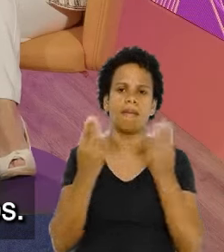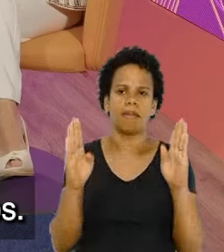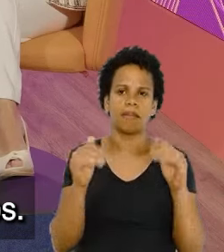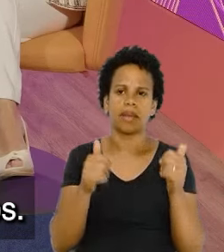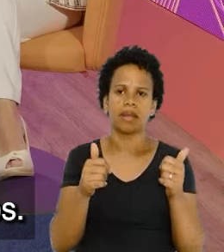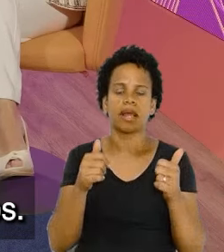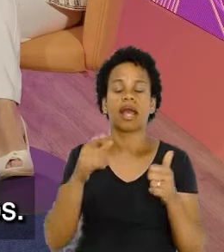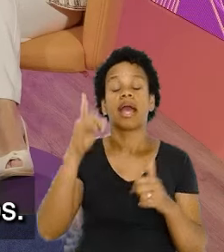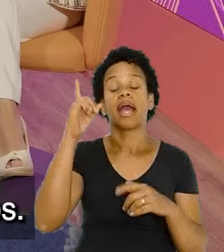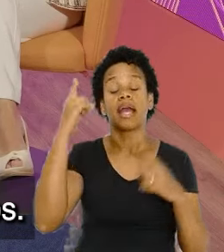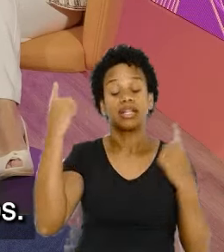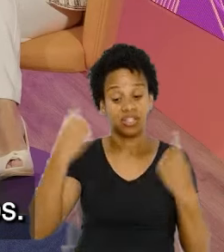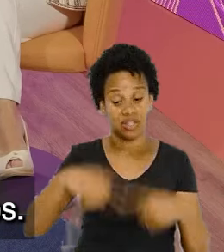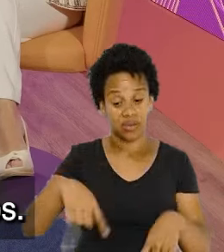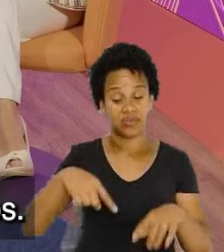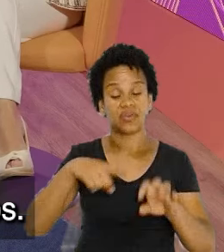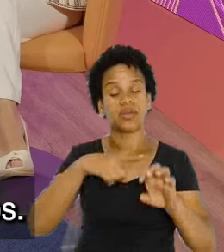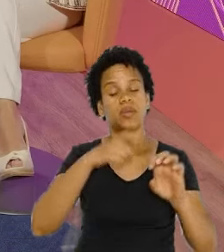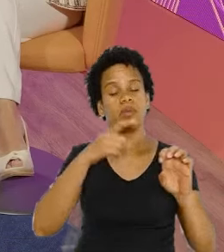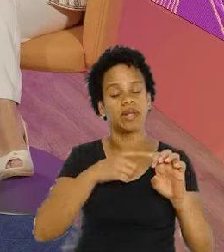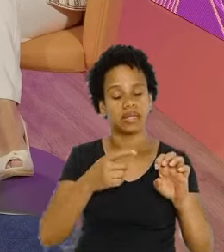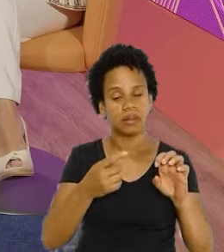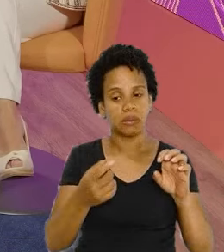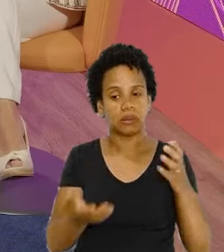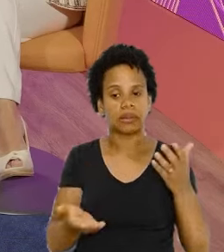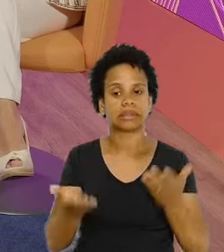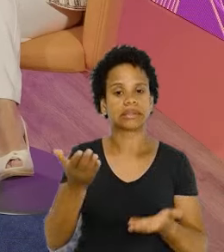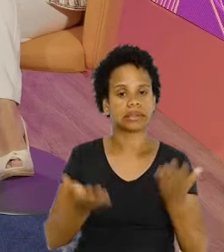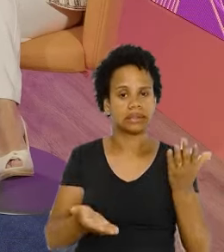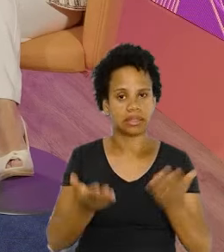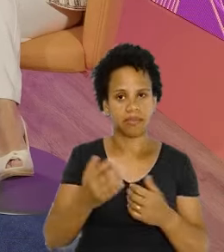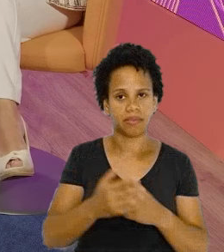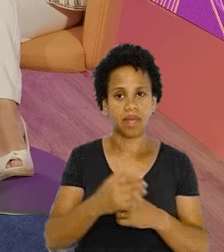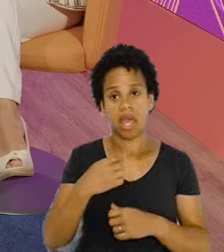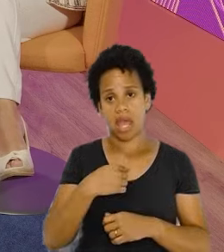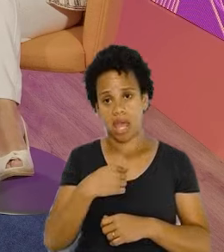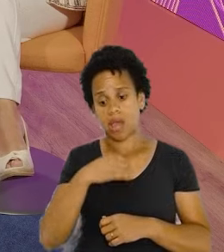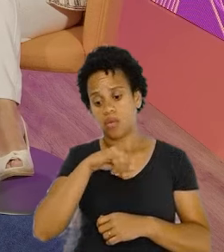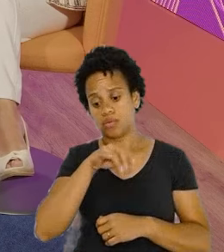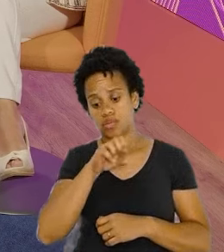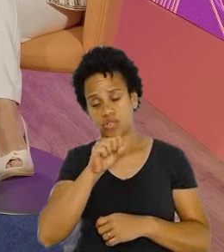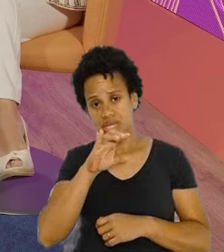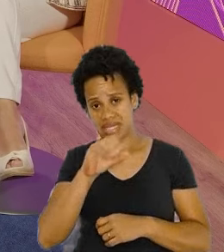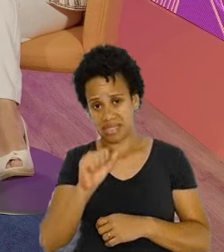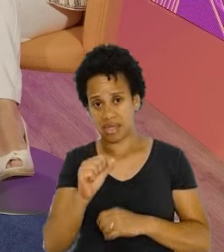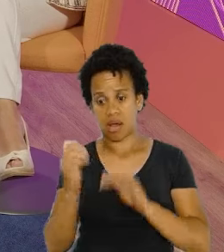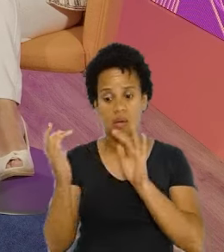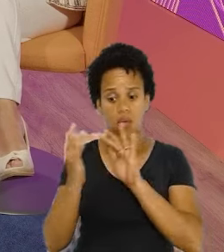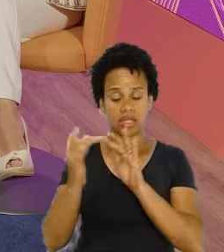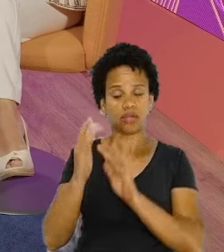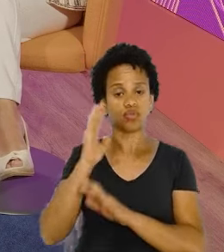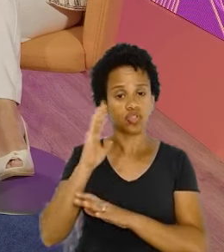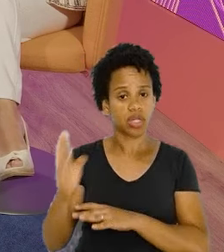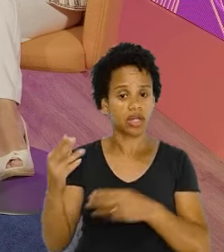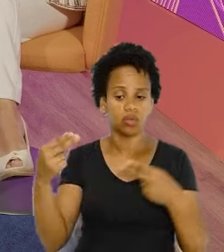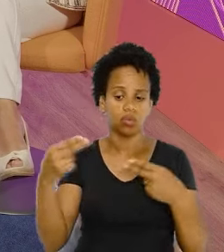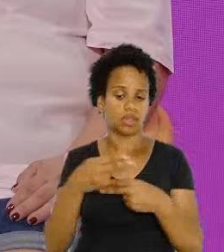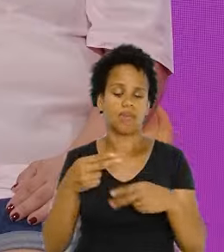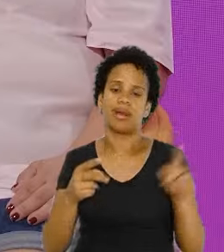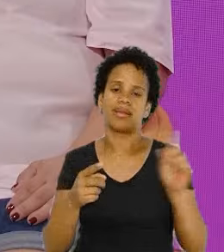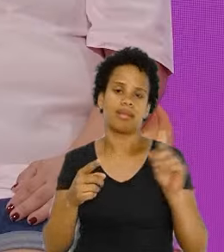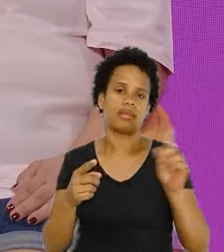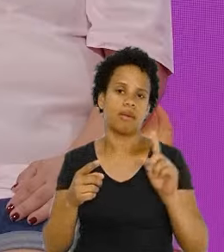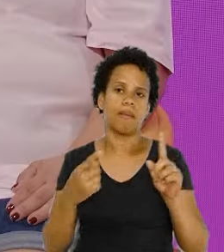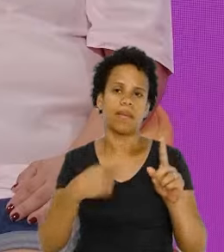do Empreendedor então eu mesmo eu e a Jéssica não temos esse contato direto com o sebrai porque a nossa